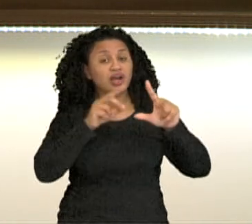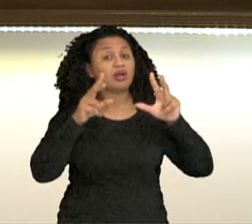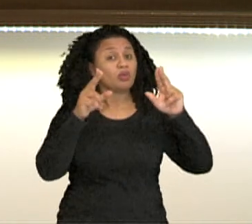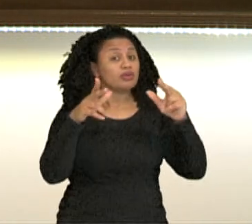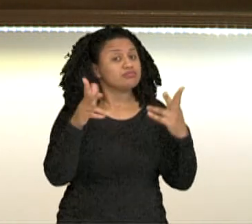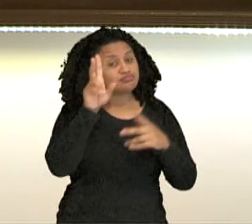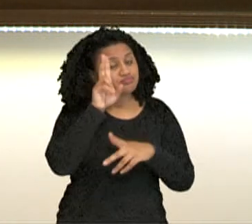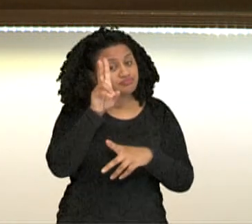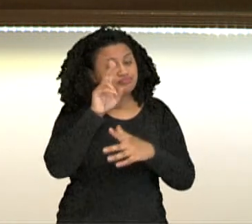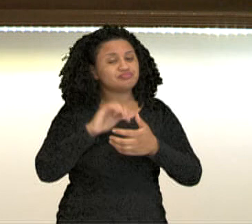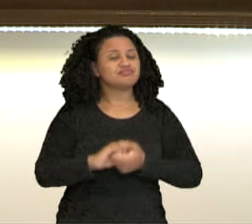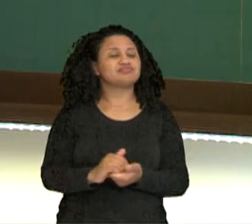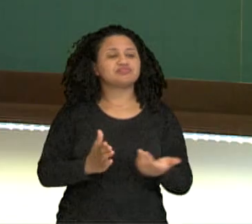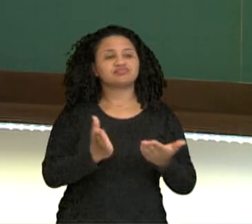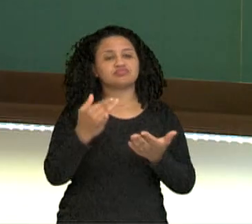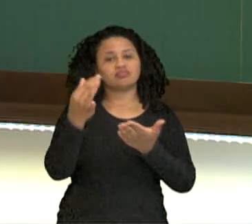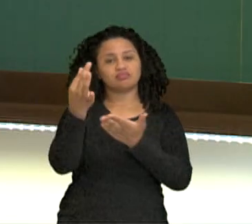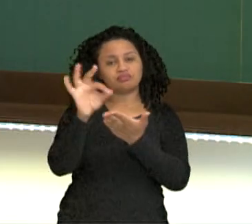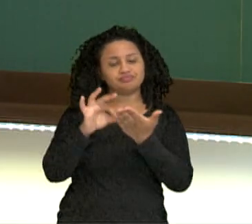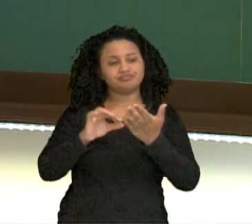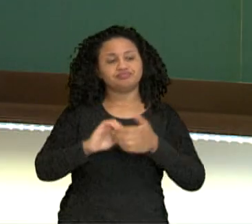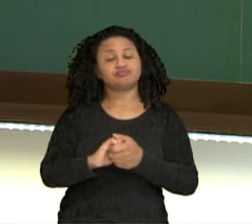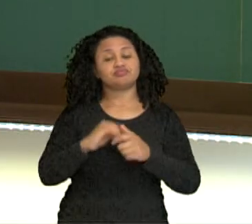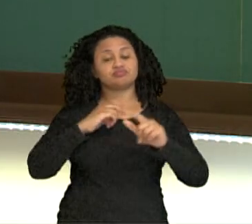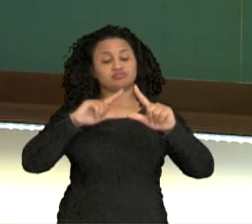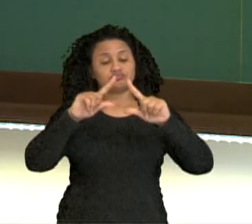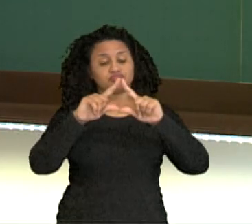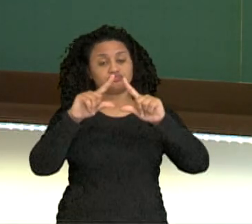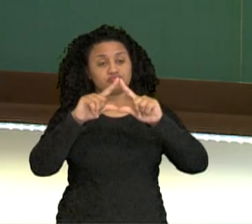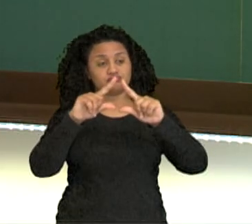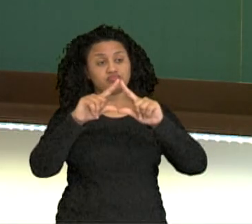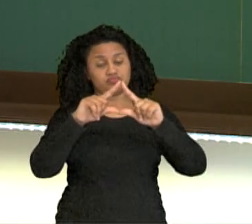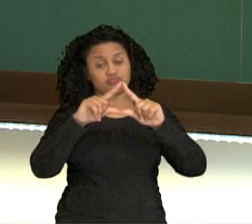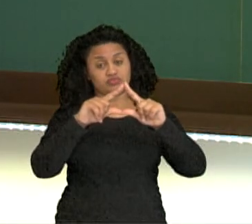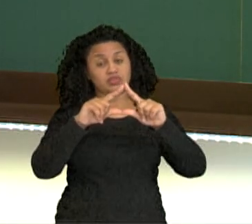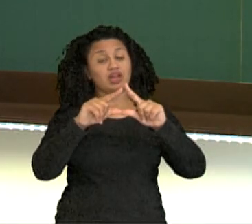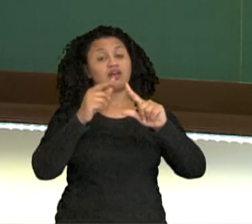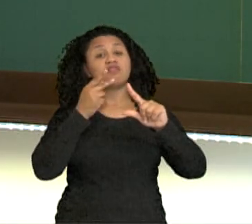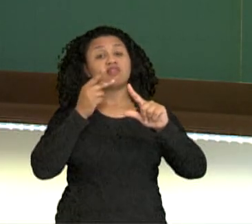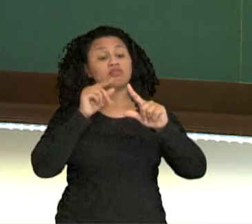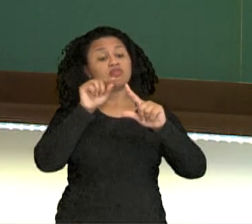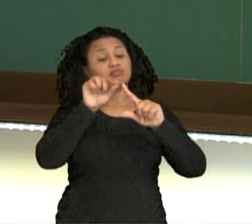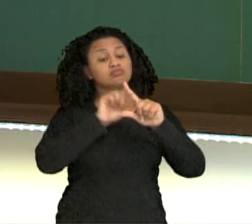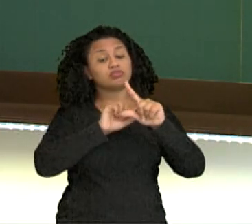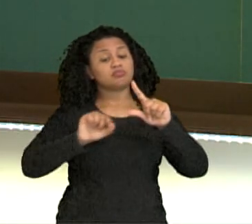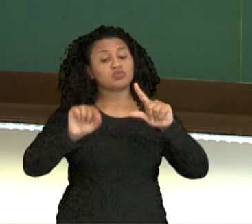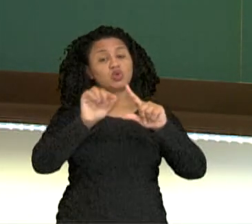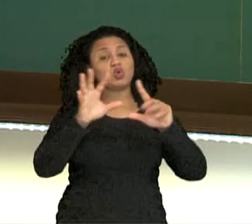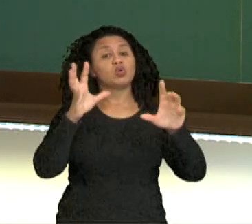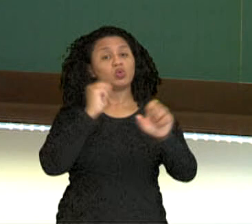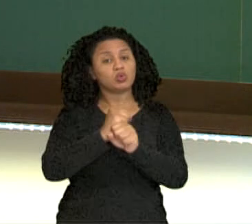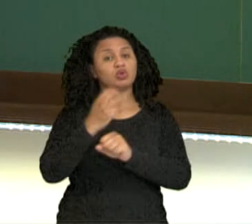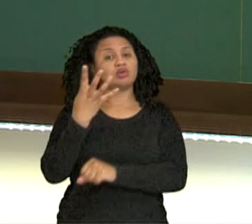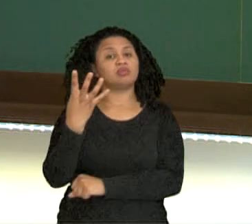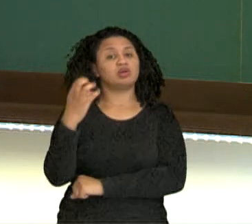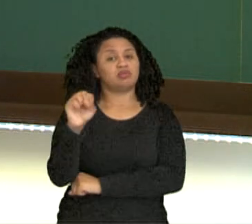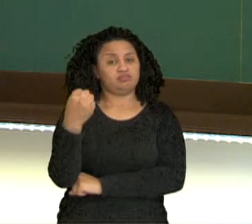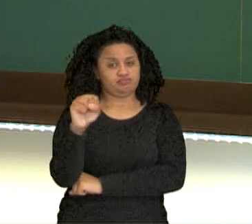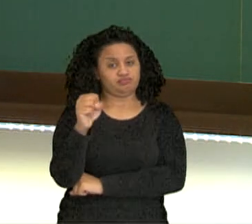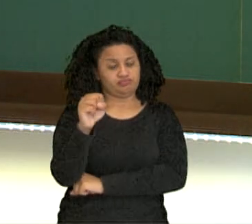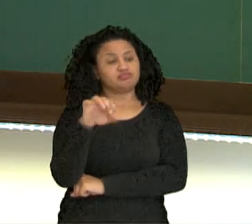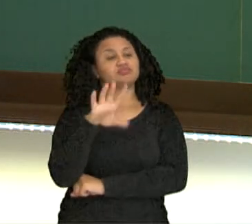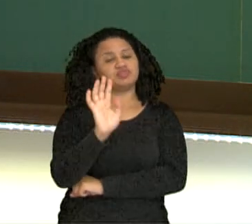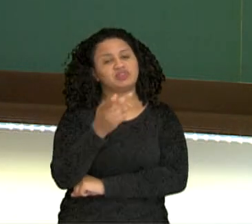professora? Então, aqui, ó, eu tenho o triângulo, ele diz que o perímetro é 48 centímetros. Como eu comentei